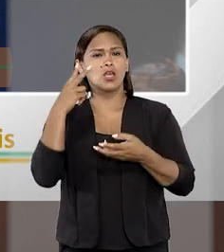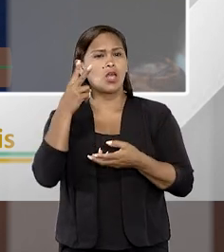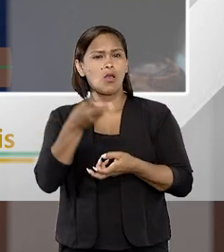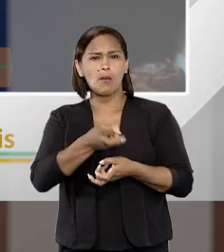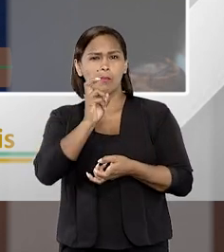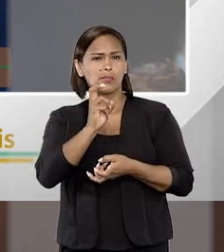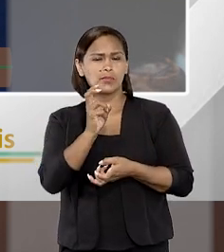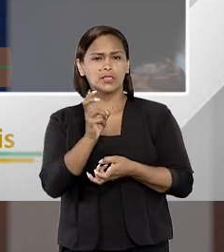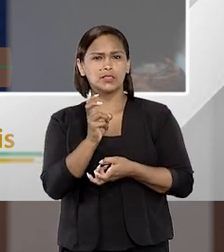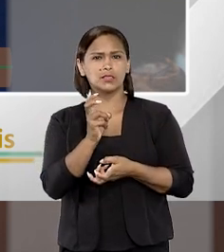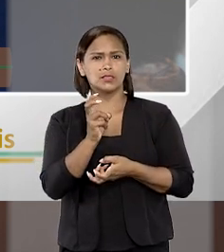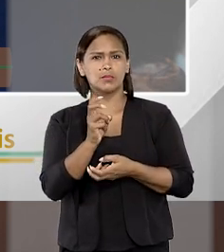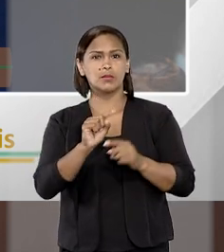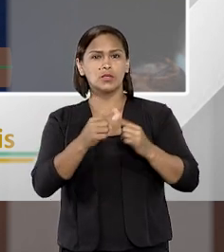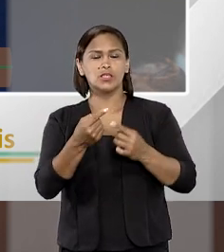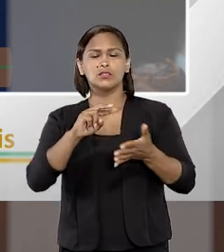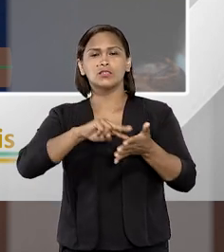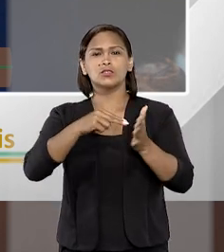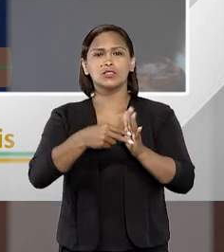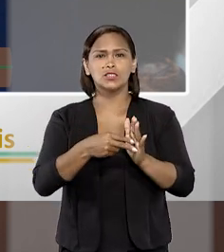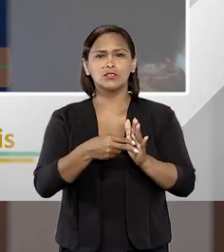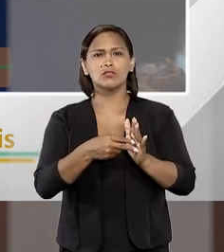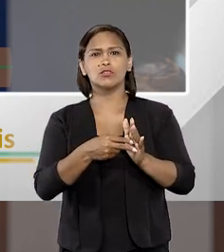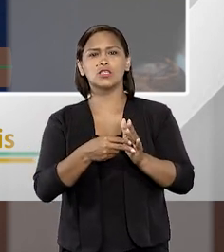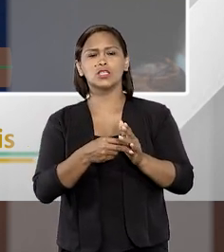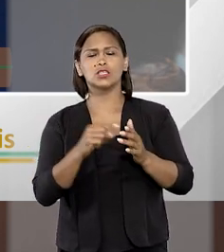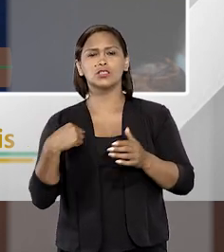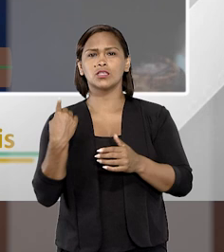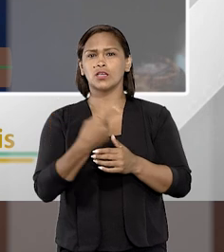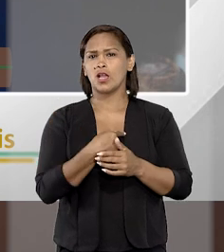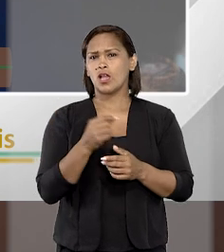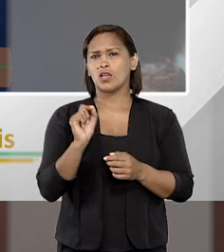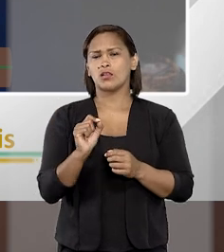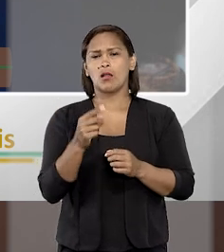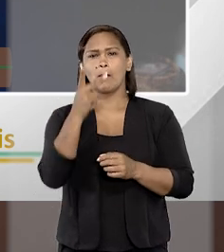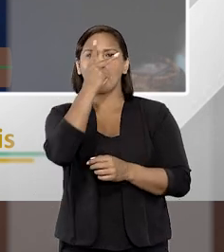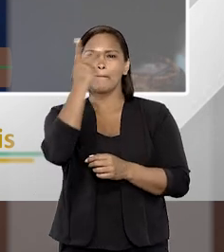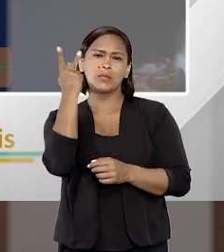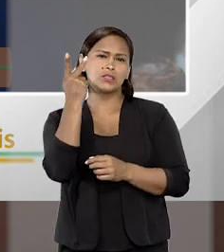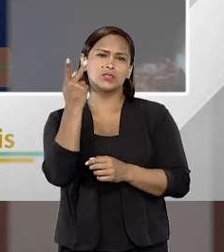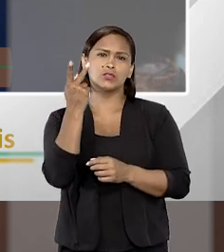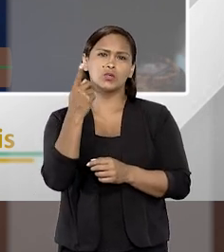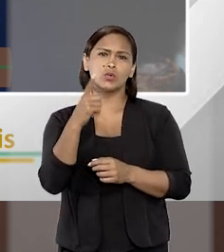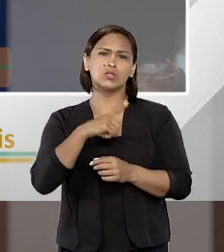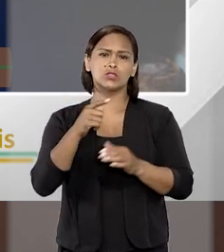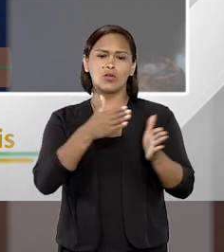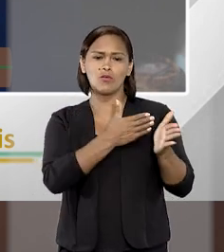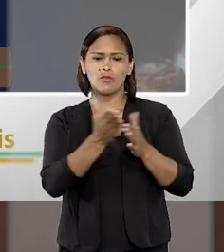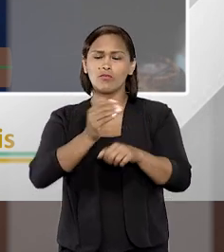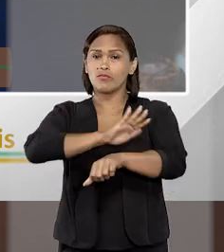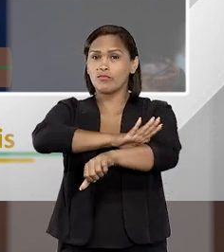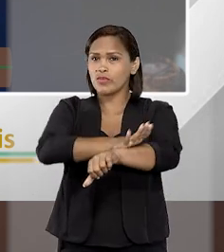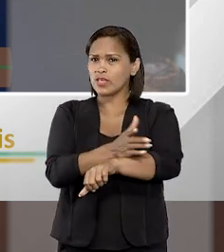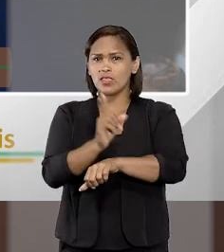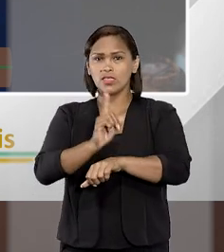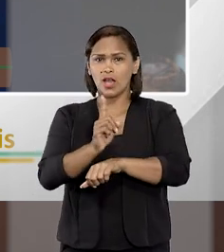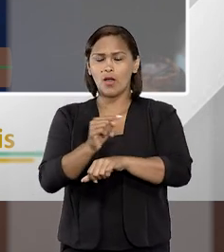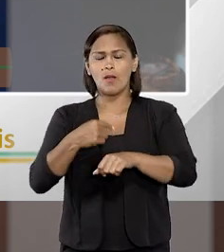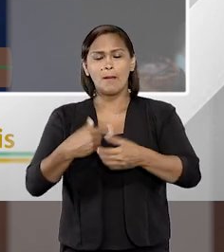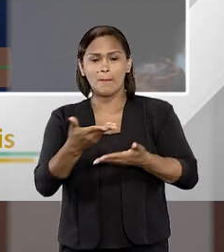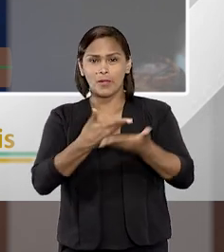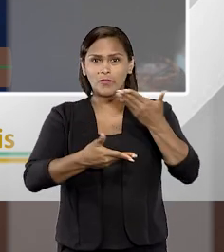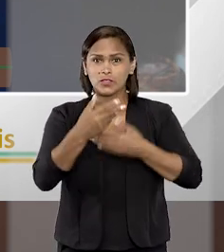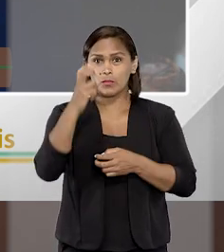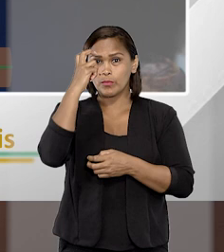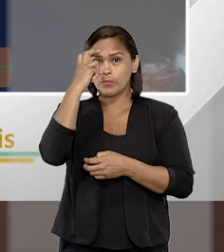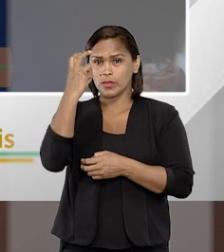identificamos muitas vezes né significa que nós sejamos pessoas com um Dias assisto mas nós fazemos